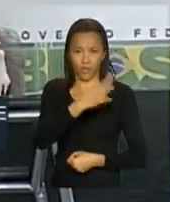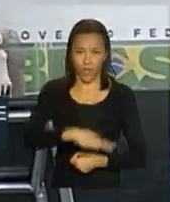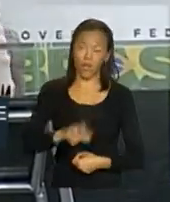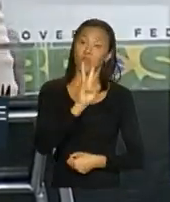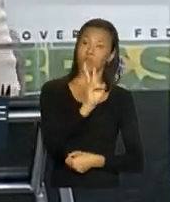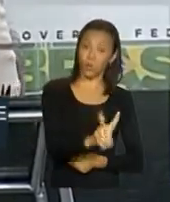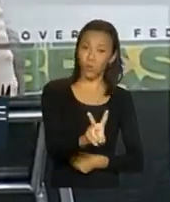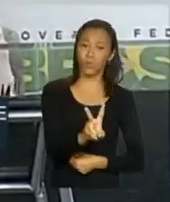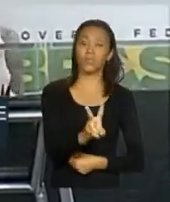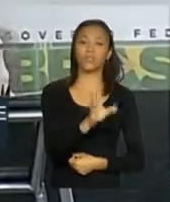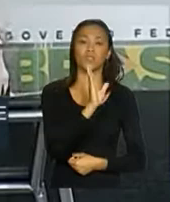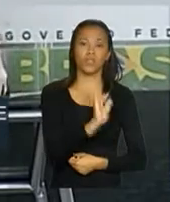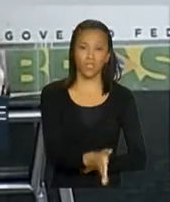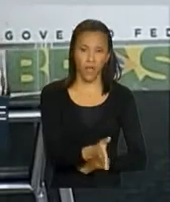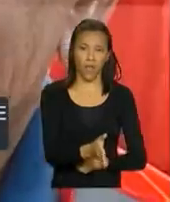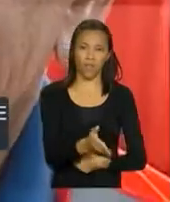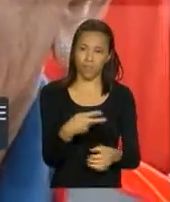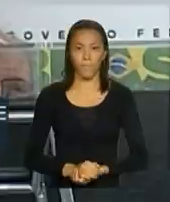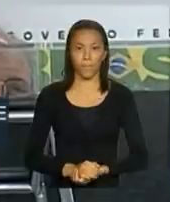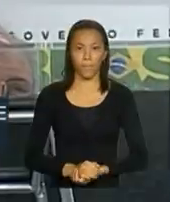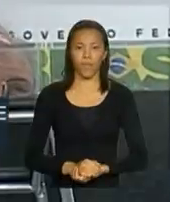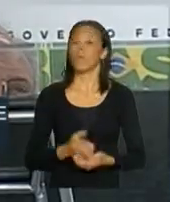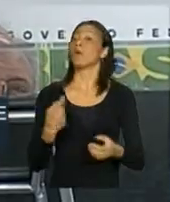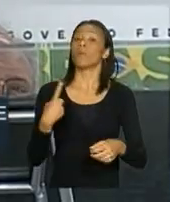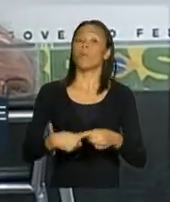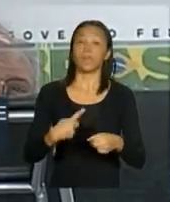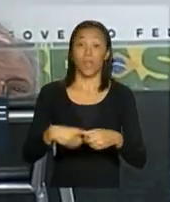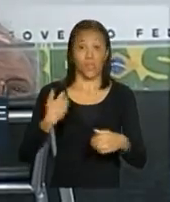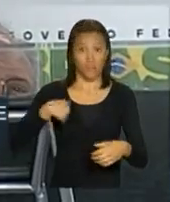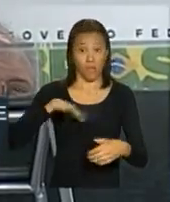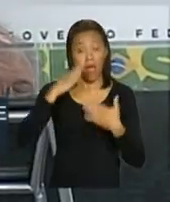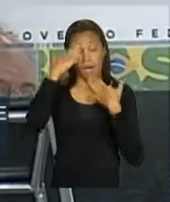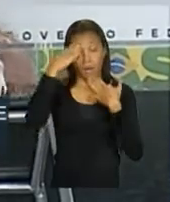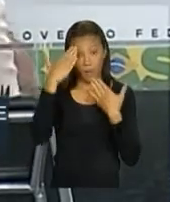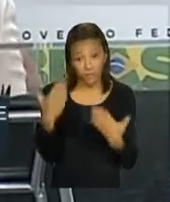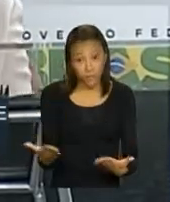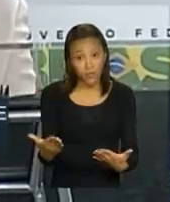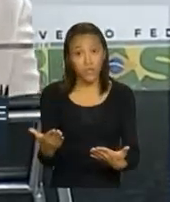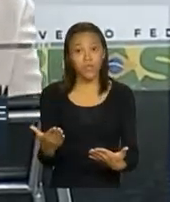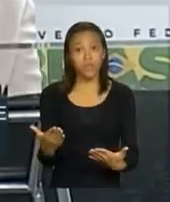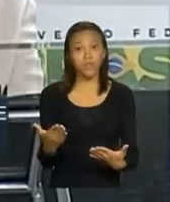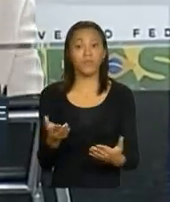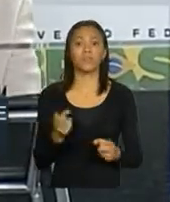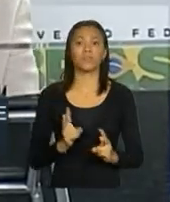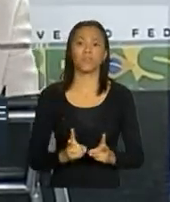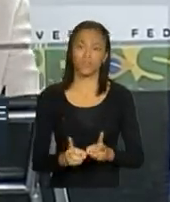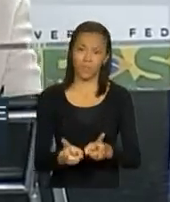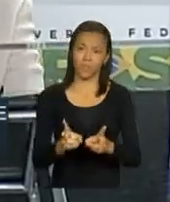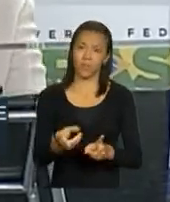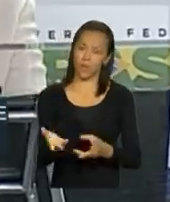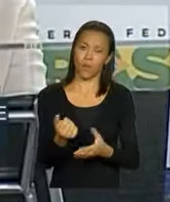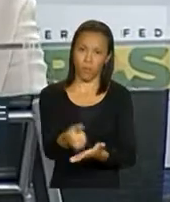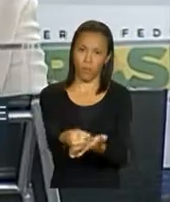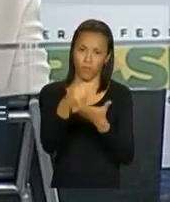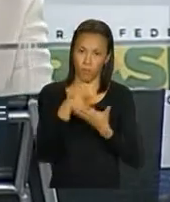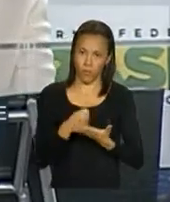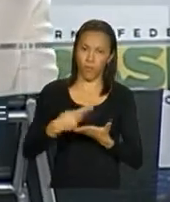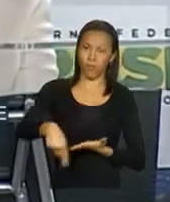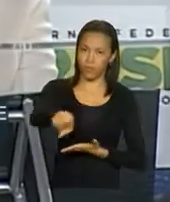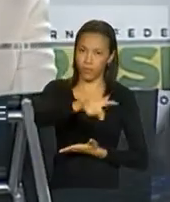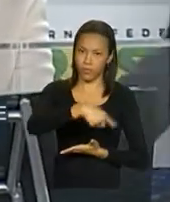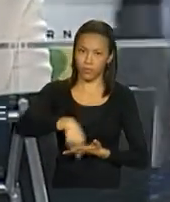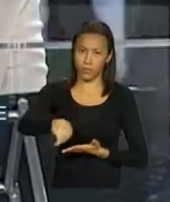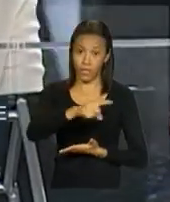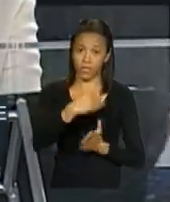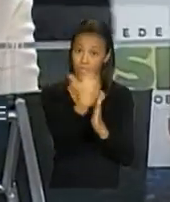construímos por iniciativa própria. Portanto, agradecemos também a colaboração a respeito